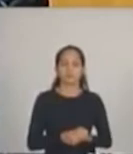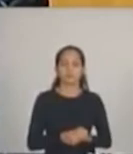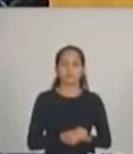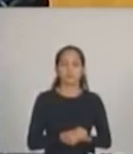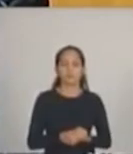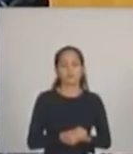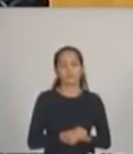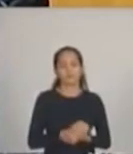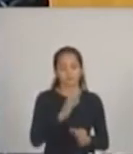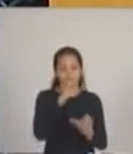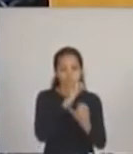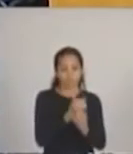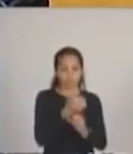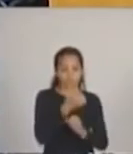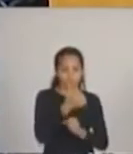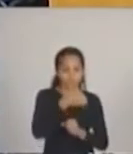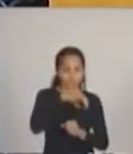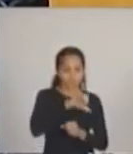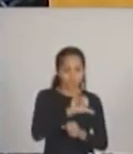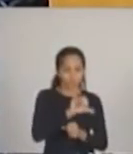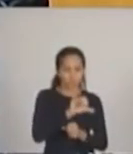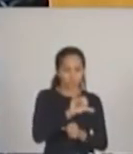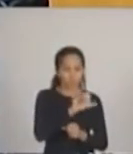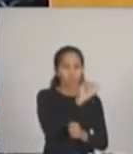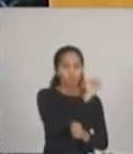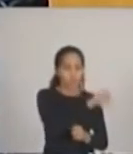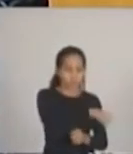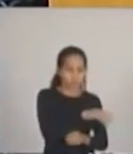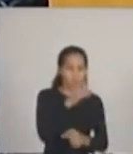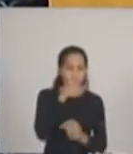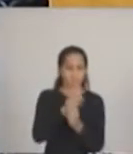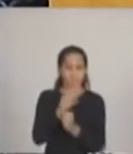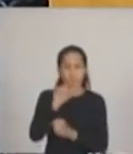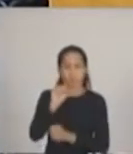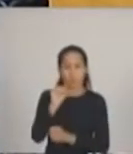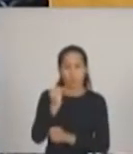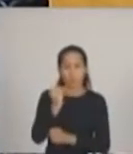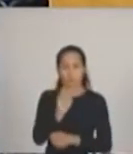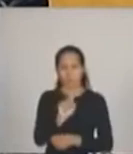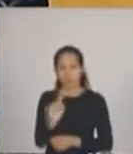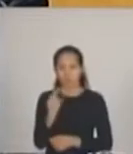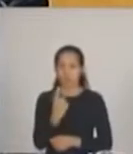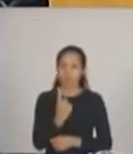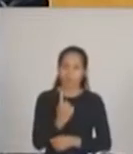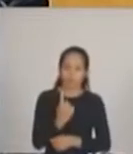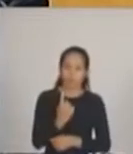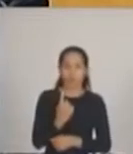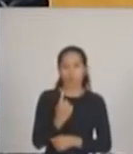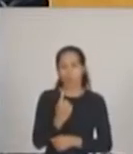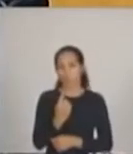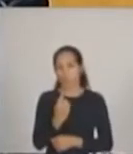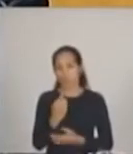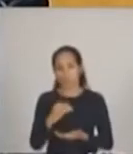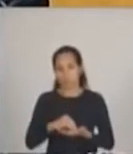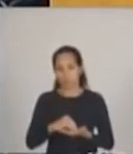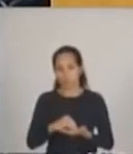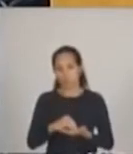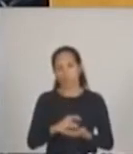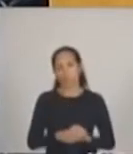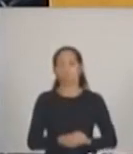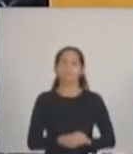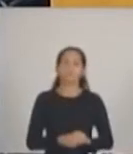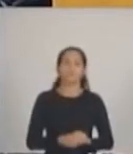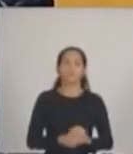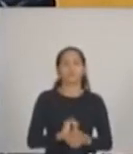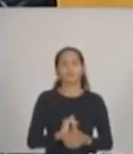19 votos sim, 8 votos não, 1 abstenção. Fica mantido o veto. Comunique-se ao